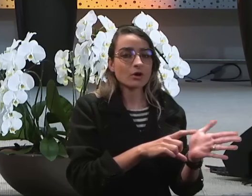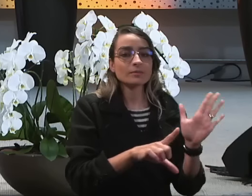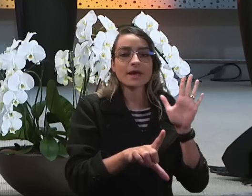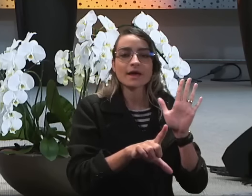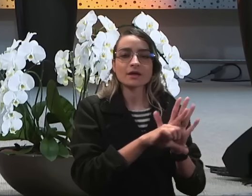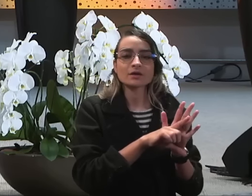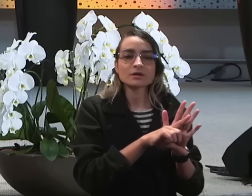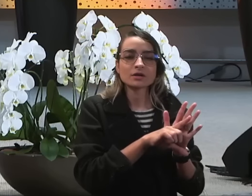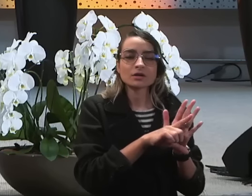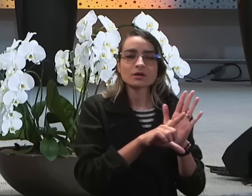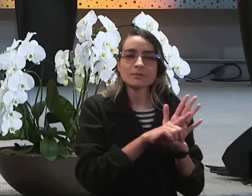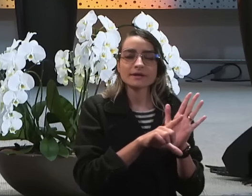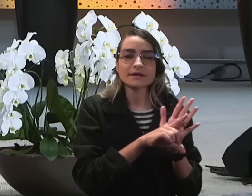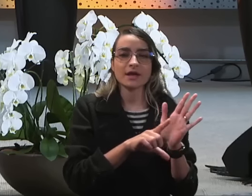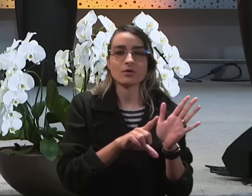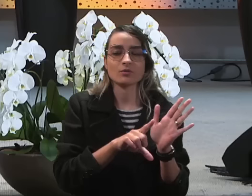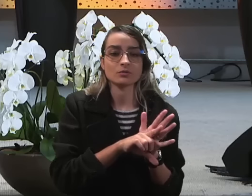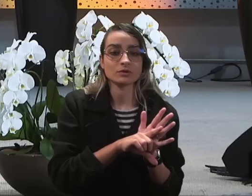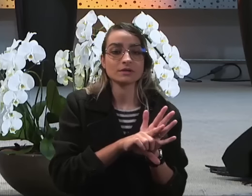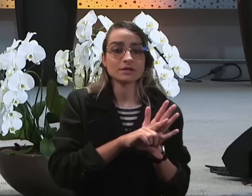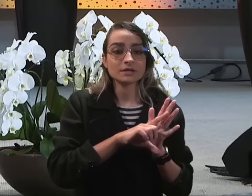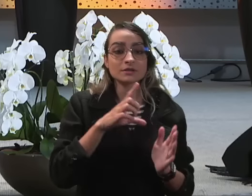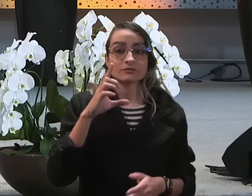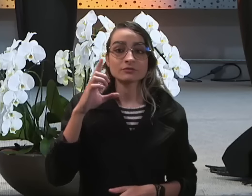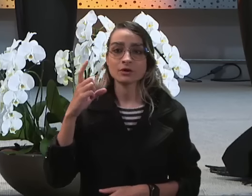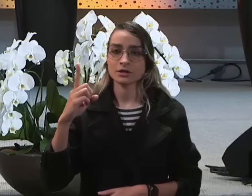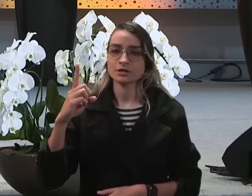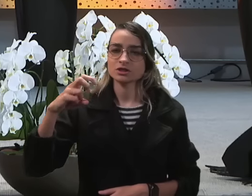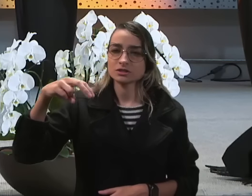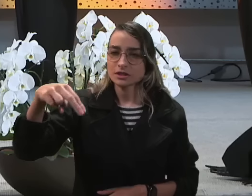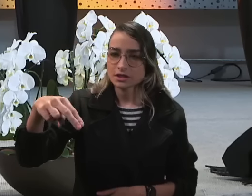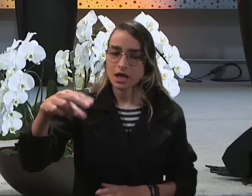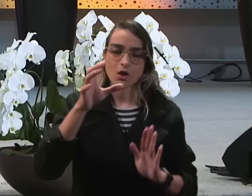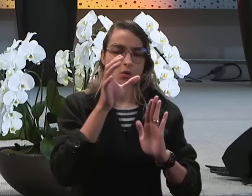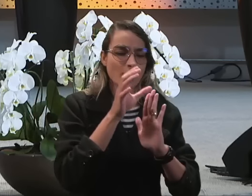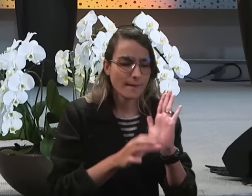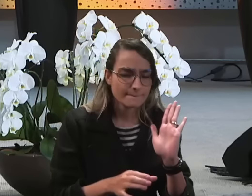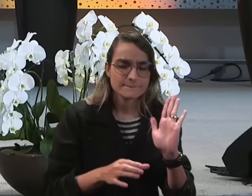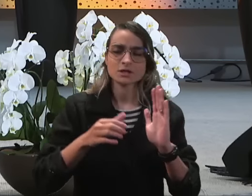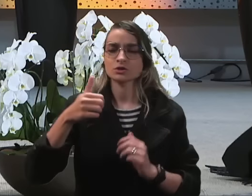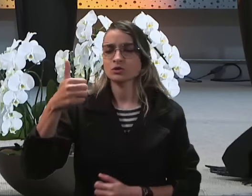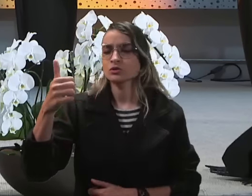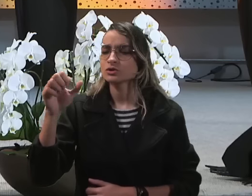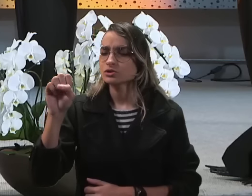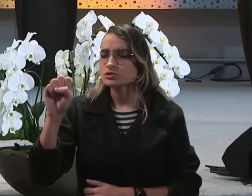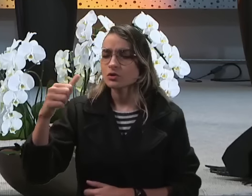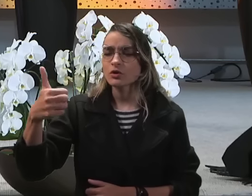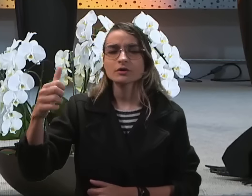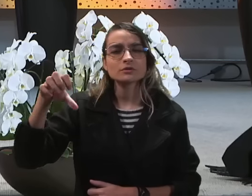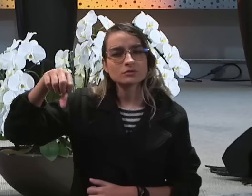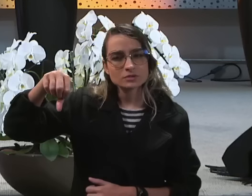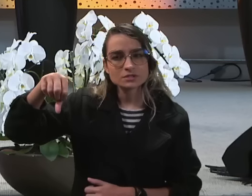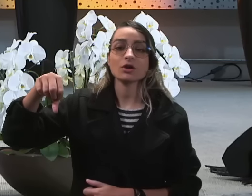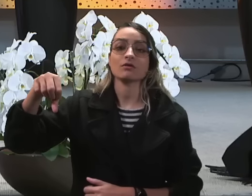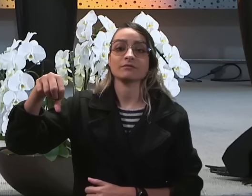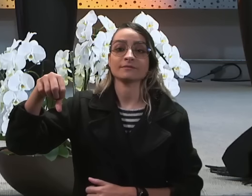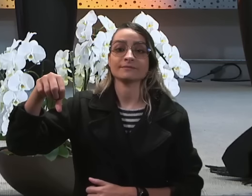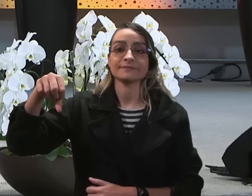que fala da profecia de um tempo dois tempos e metade de um tempo que apontam para o início do tempo do fim